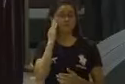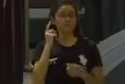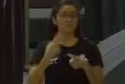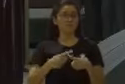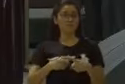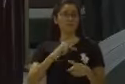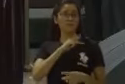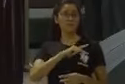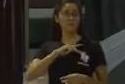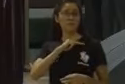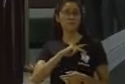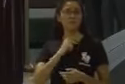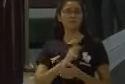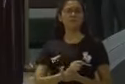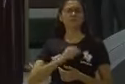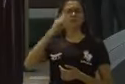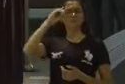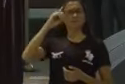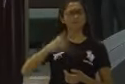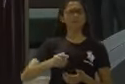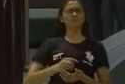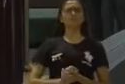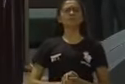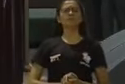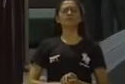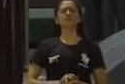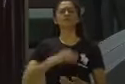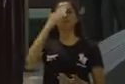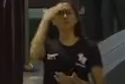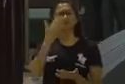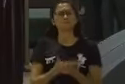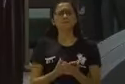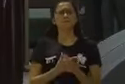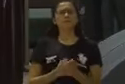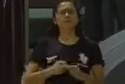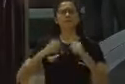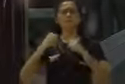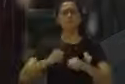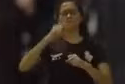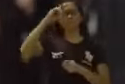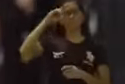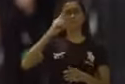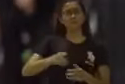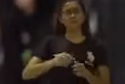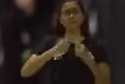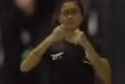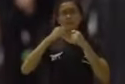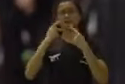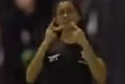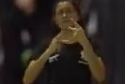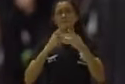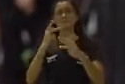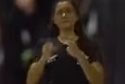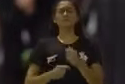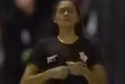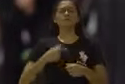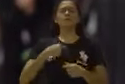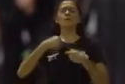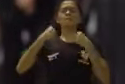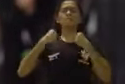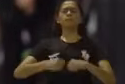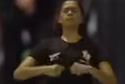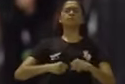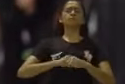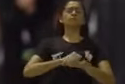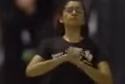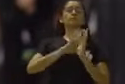Paulo tem autonomia, a credencial e a autoridade para dizer: eu posso